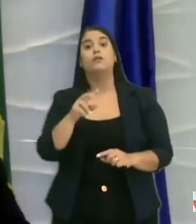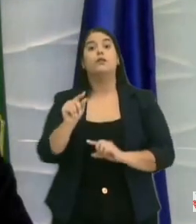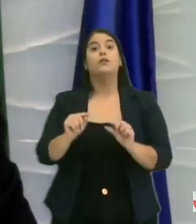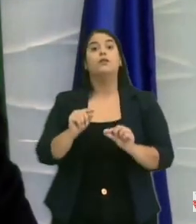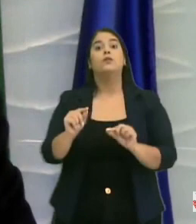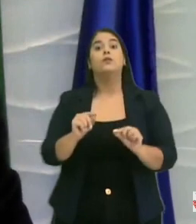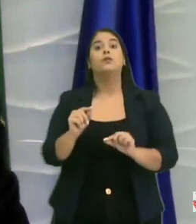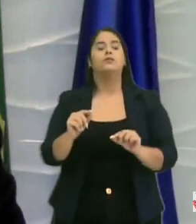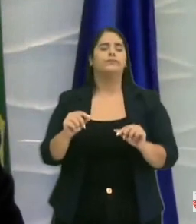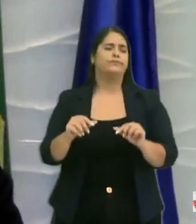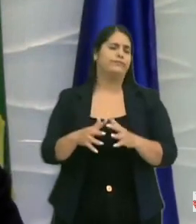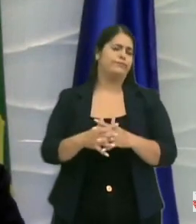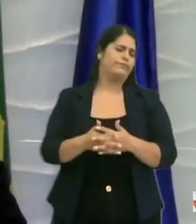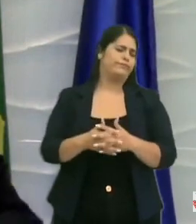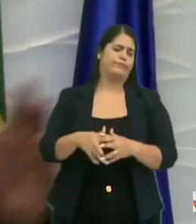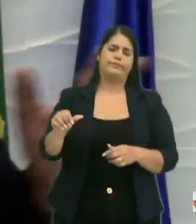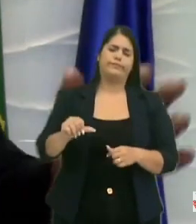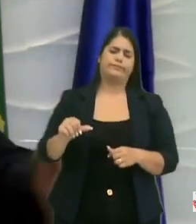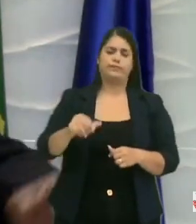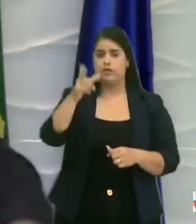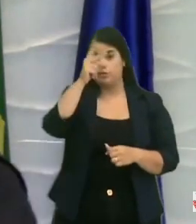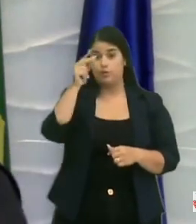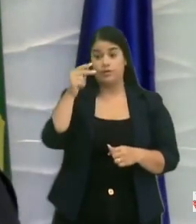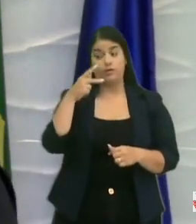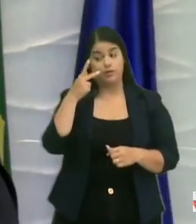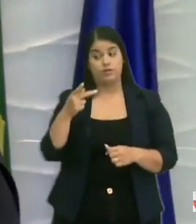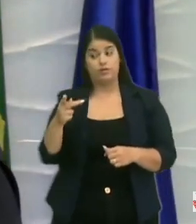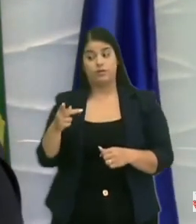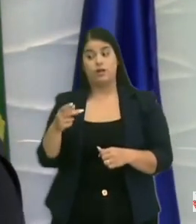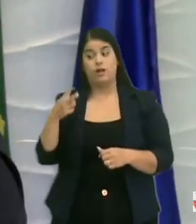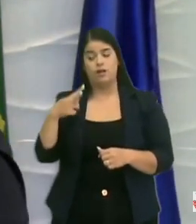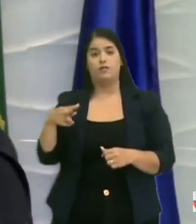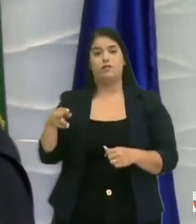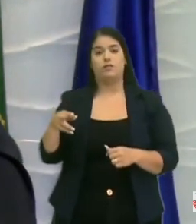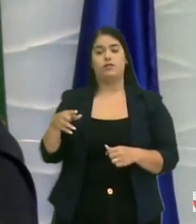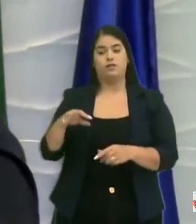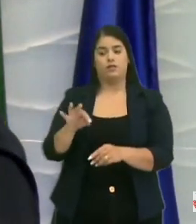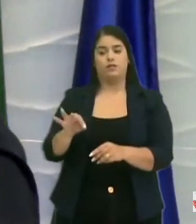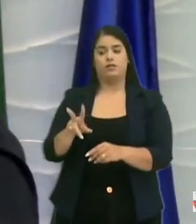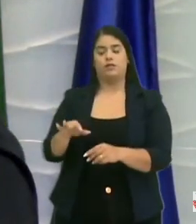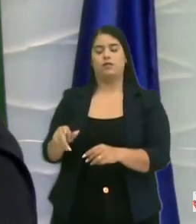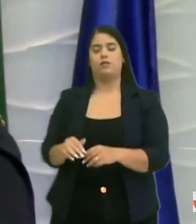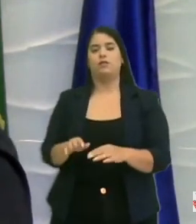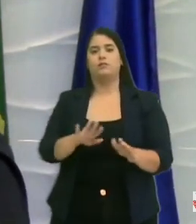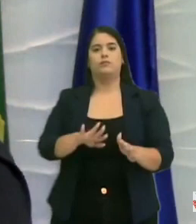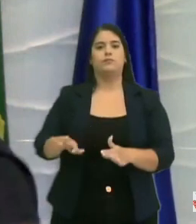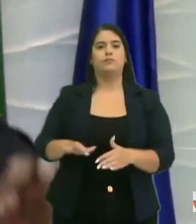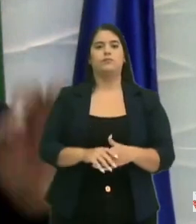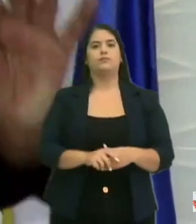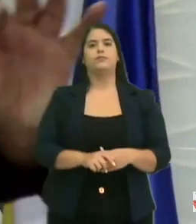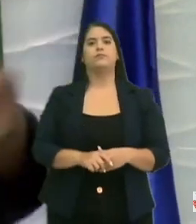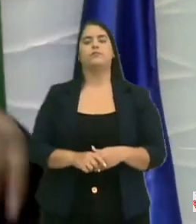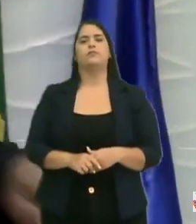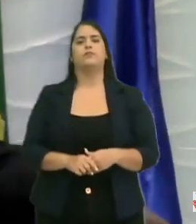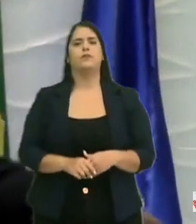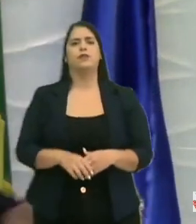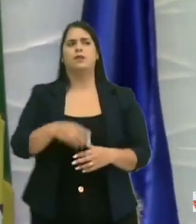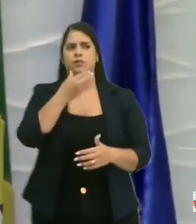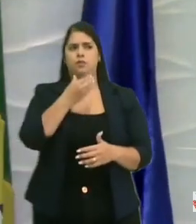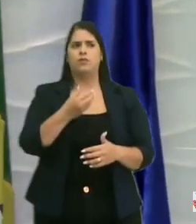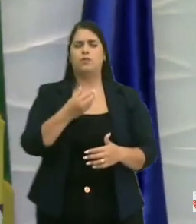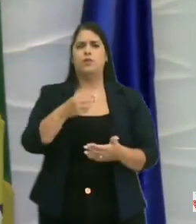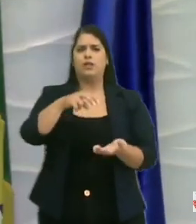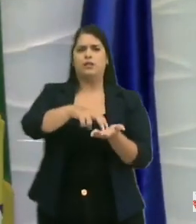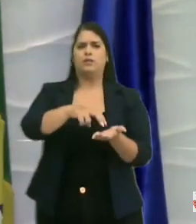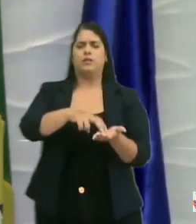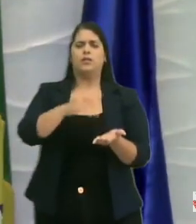situação que se encontra lá. É bom que o prefeito lá vai verificar. Outra coisa aqui. Tem um rapaz que ligou de manhãzinha aqui, está uma mensagem no